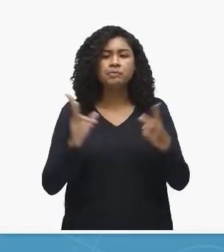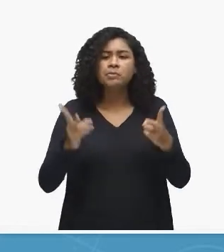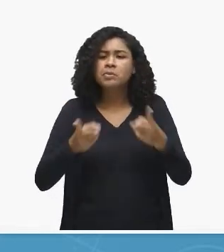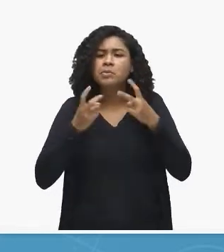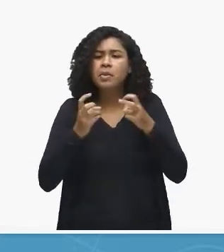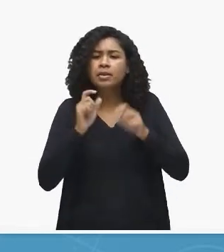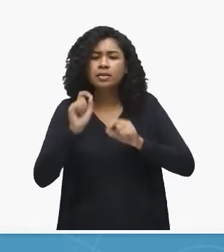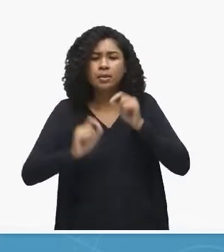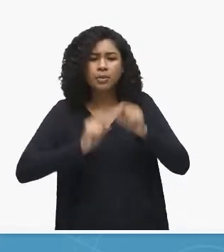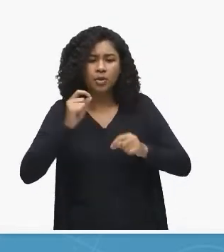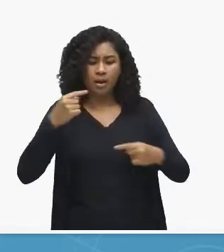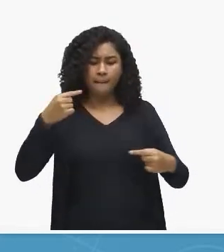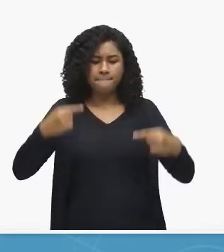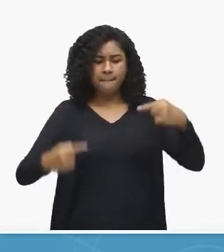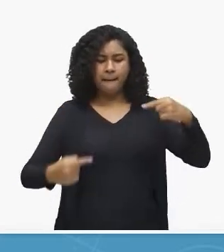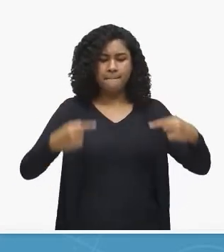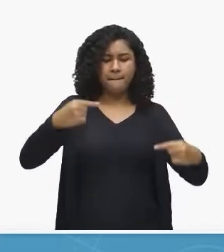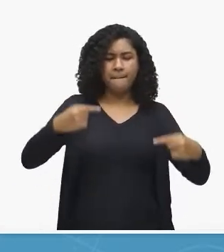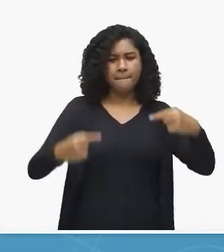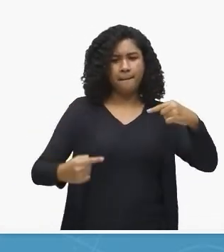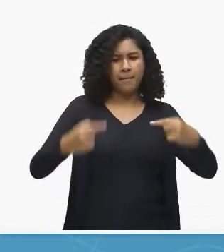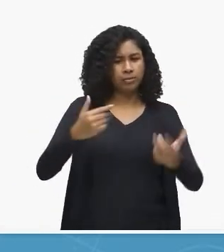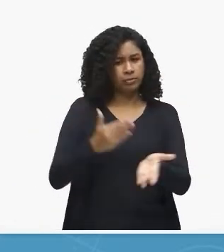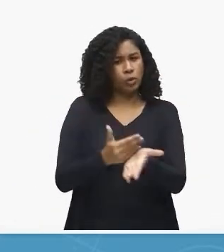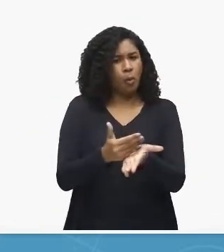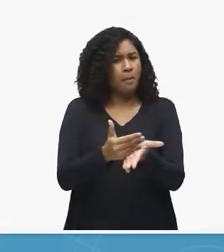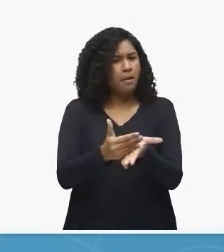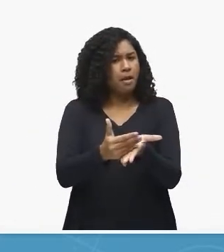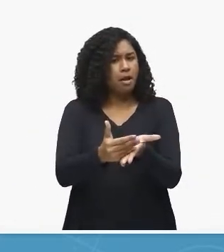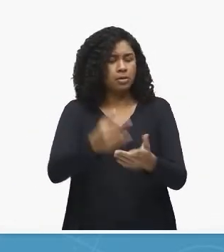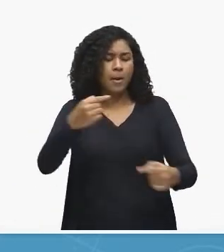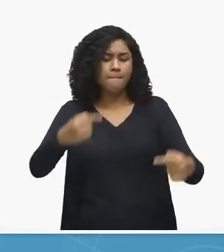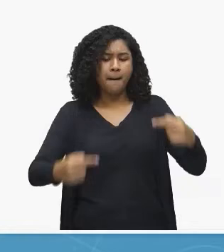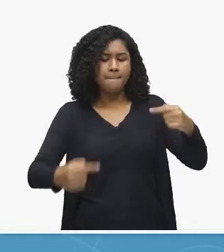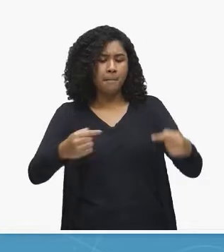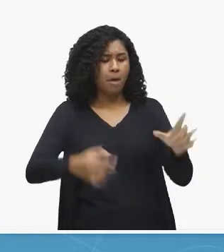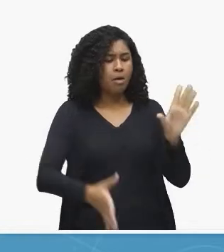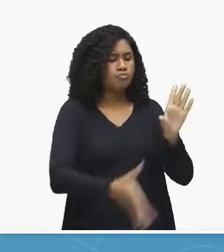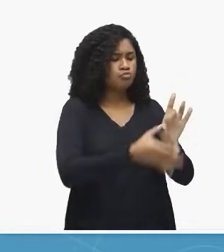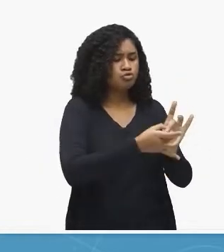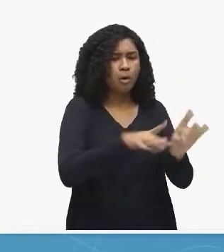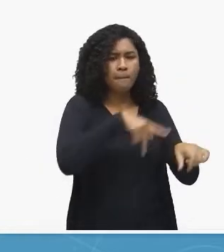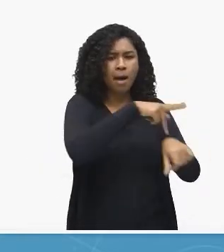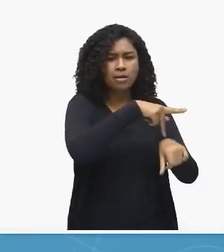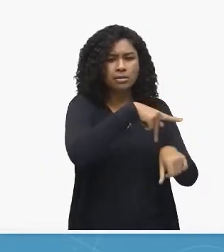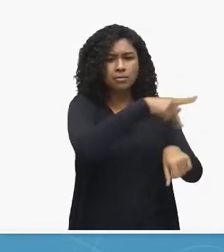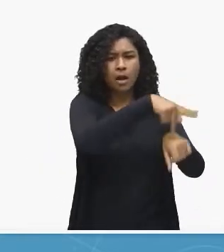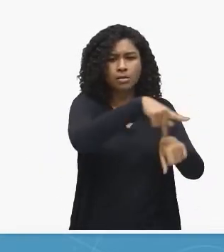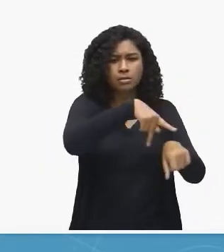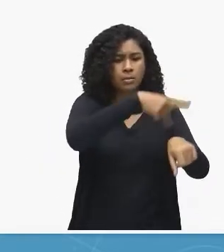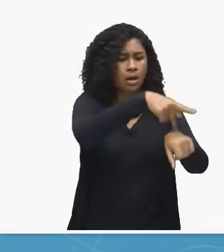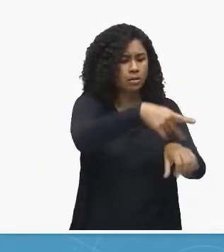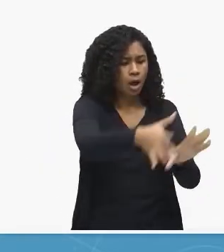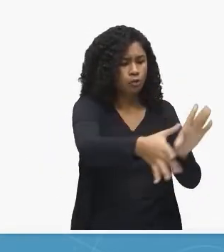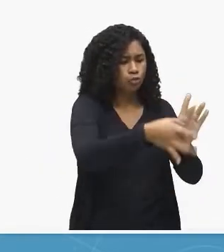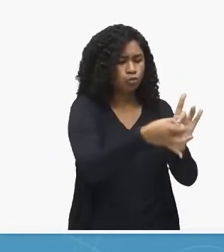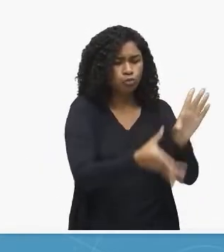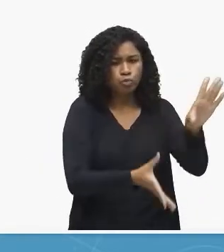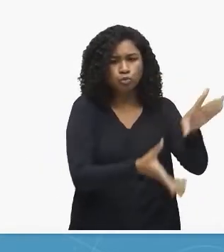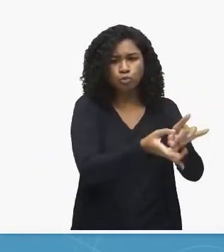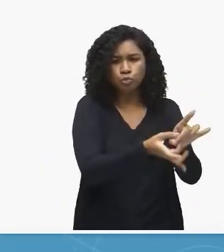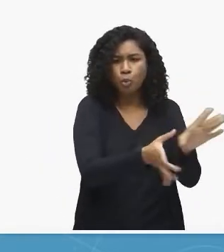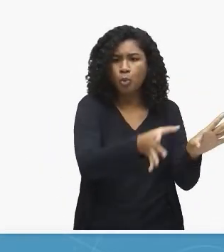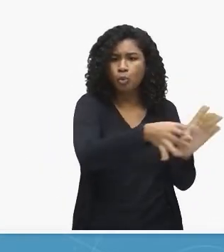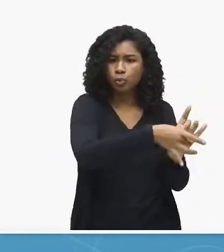essas rivalidades estavam aí sendo construídas, as alianças estavam sendo formadas, os lados opostos na